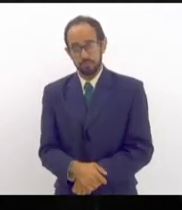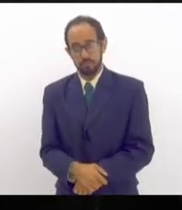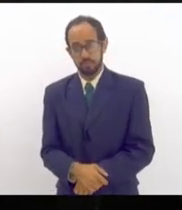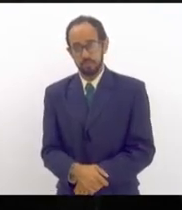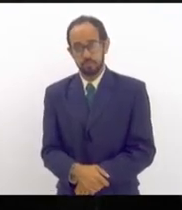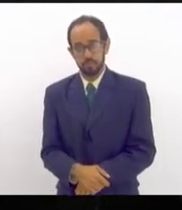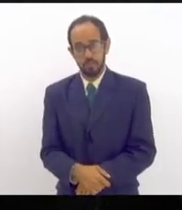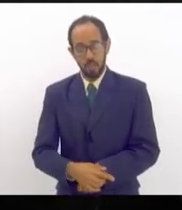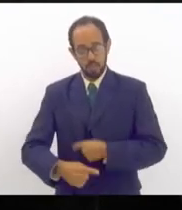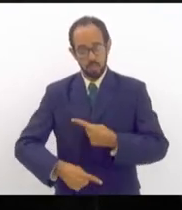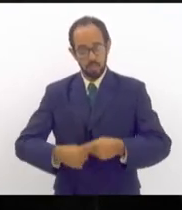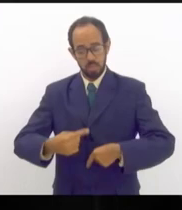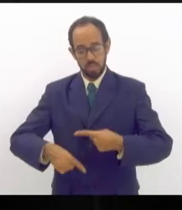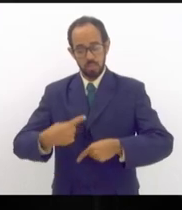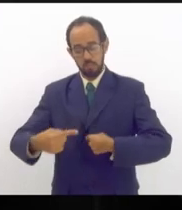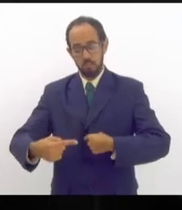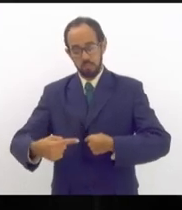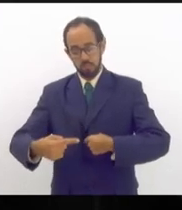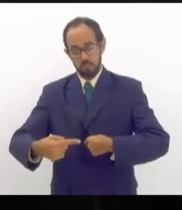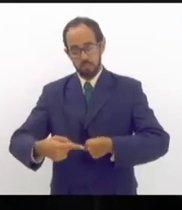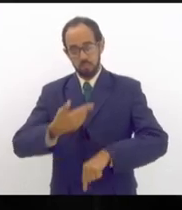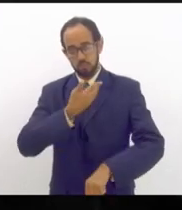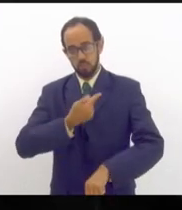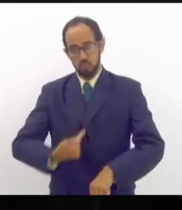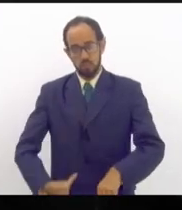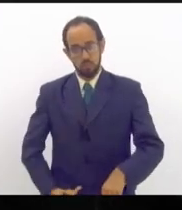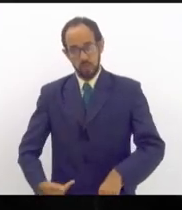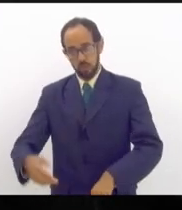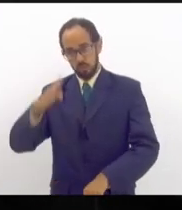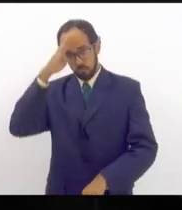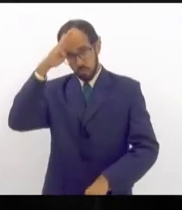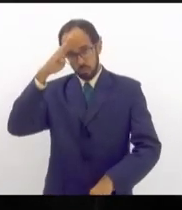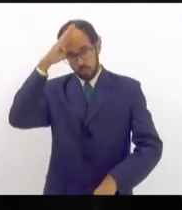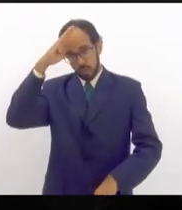e mais tarde no governo bolsonaro